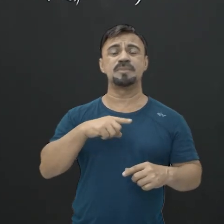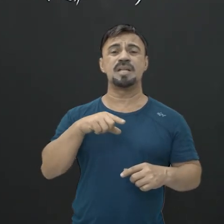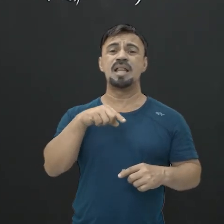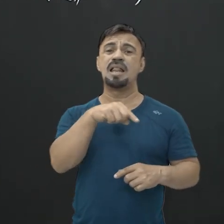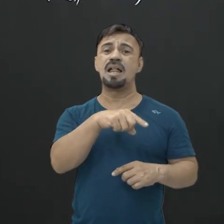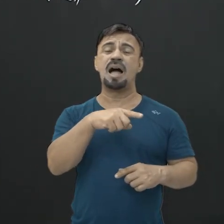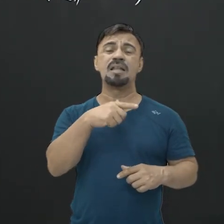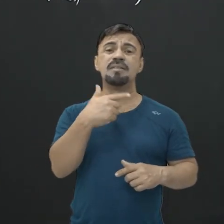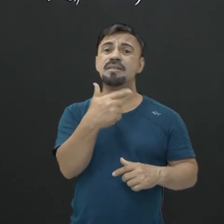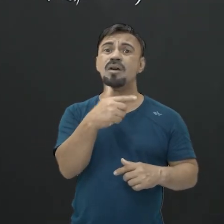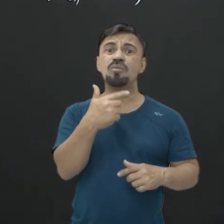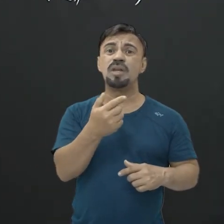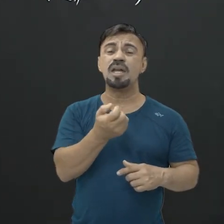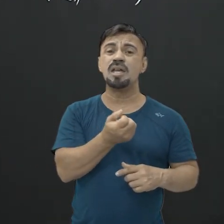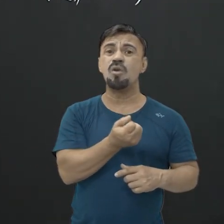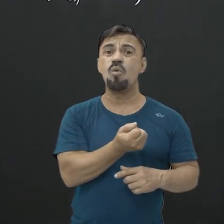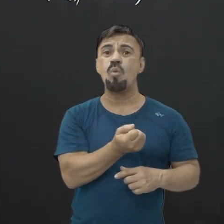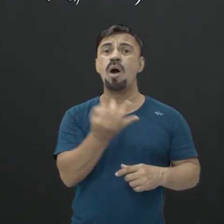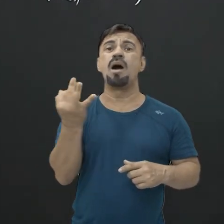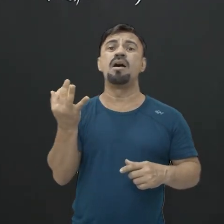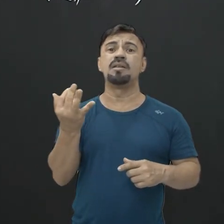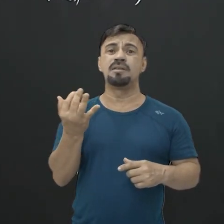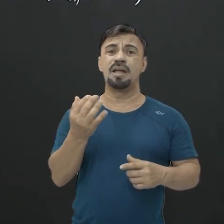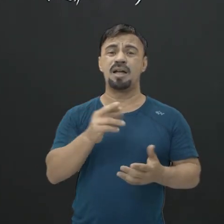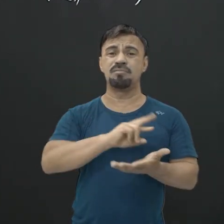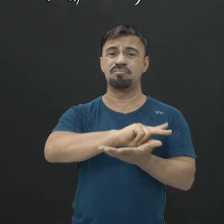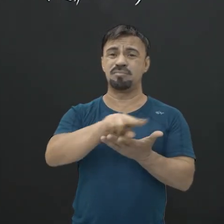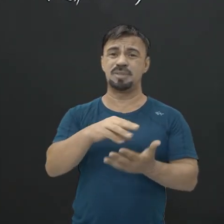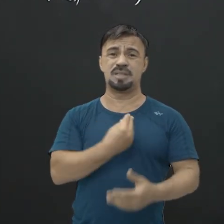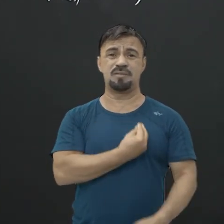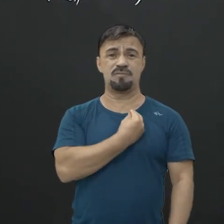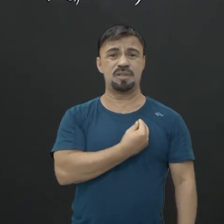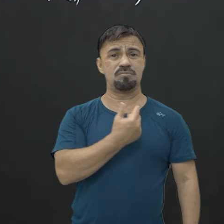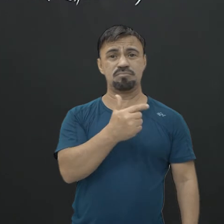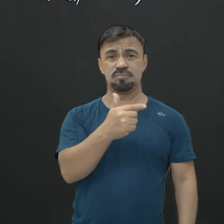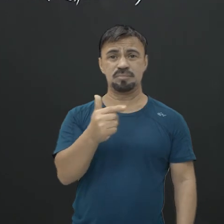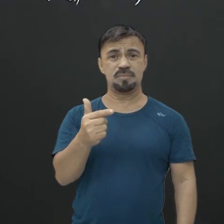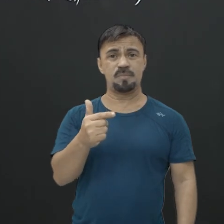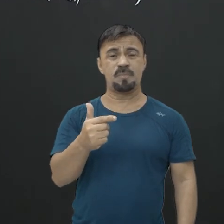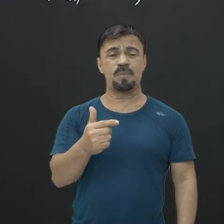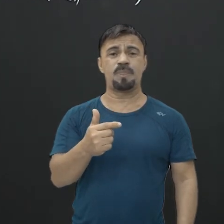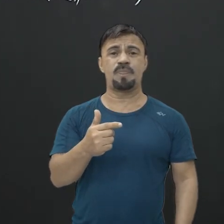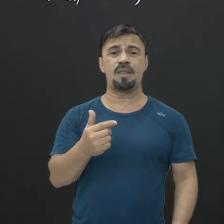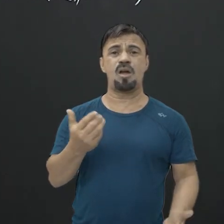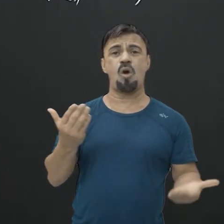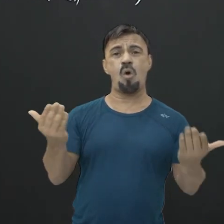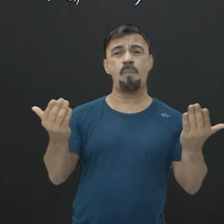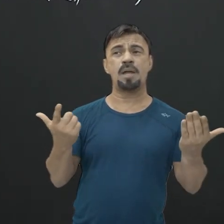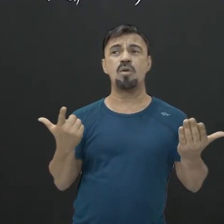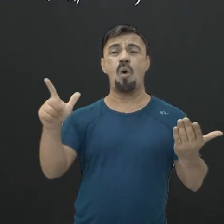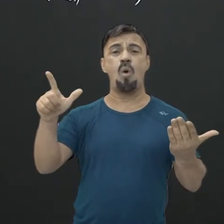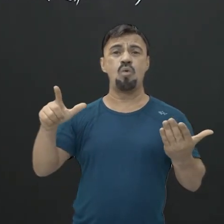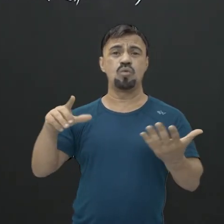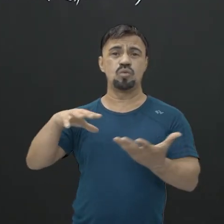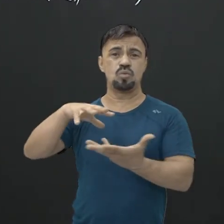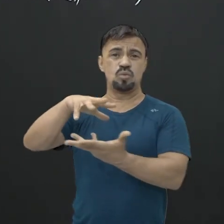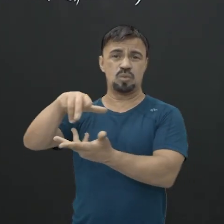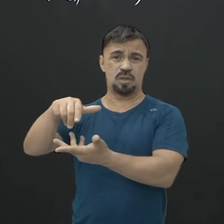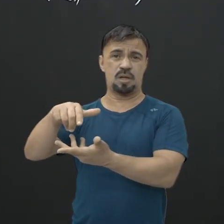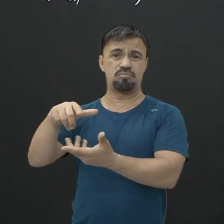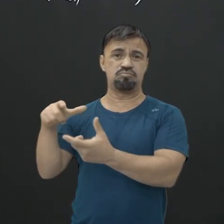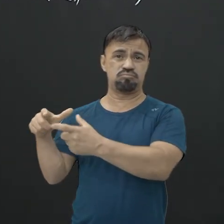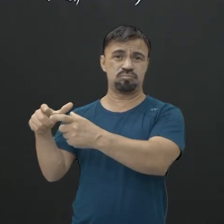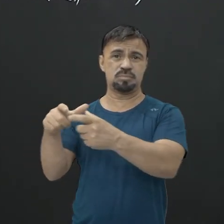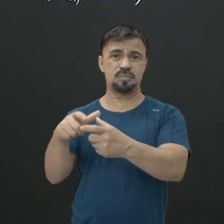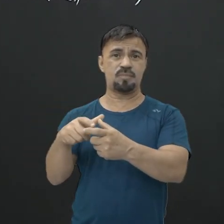tem tanta quantidade, diversidade de vida assim, comparado a outros lugares da Terra. Mas na